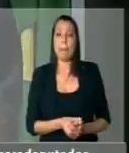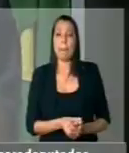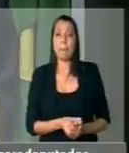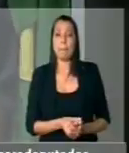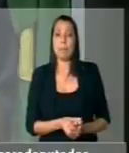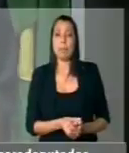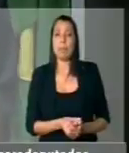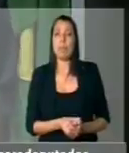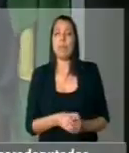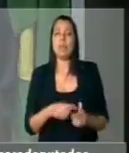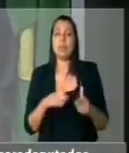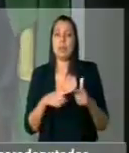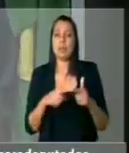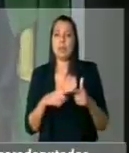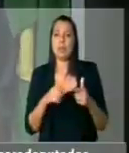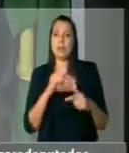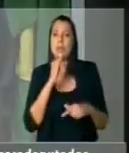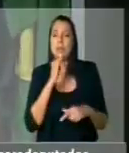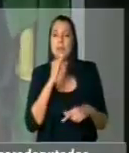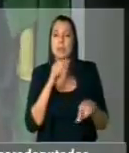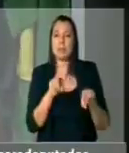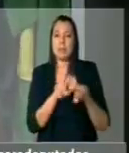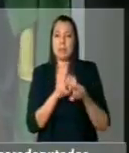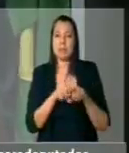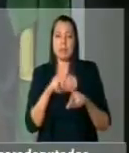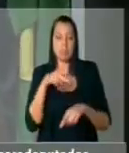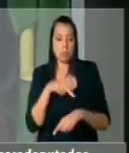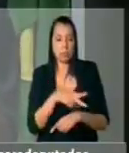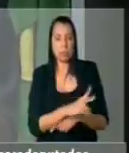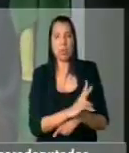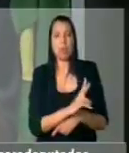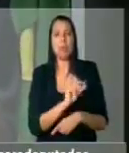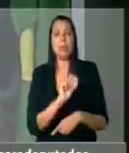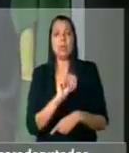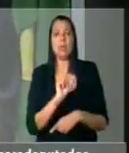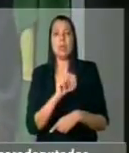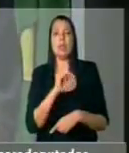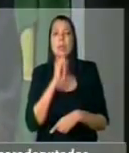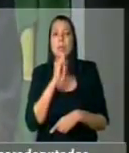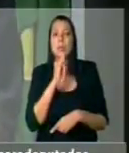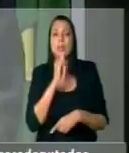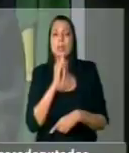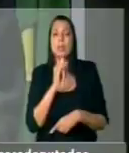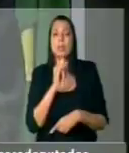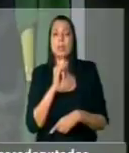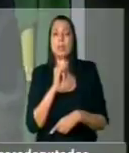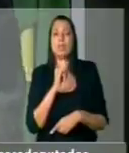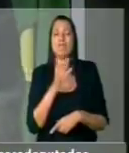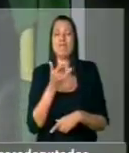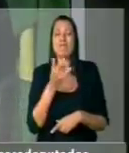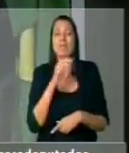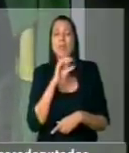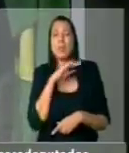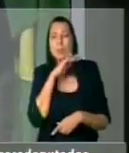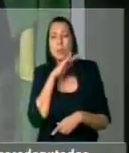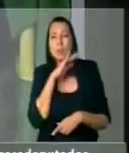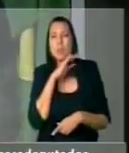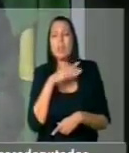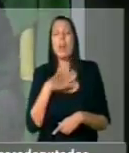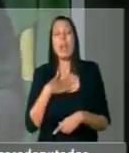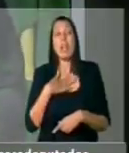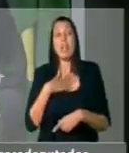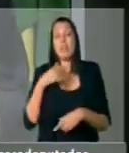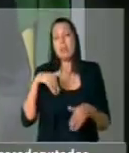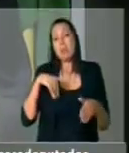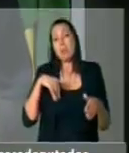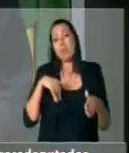tão carentes de exemplos e valores positivos, continuarão com exemplos negativos. Olha, eu vou jogar e ficar rico